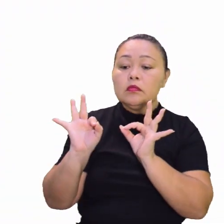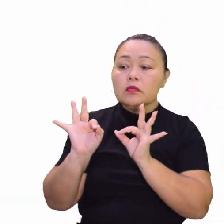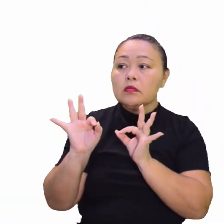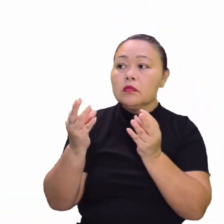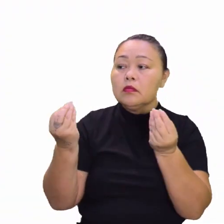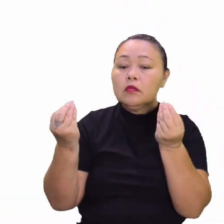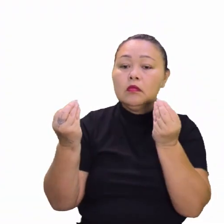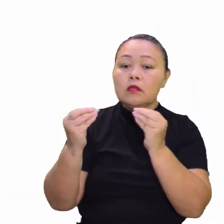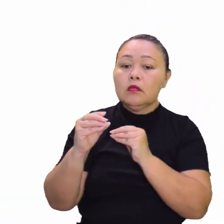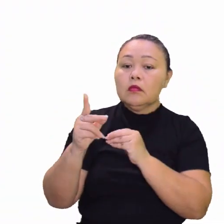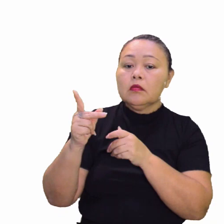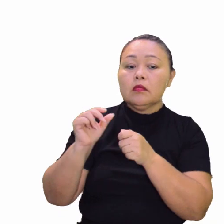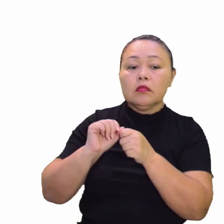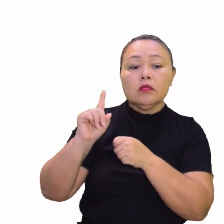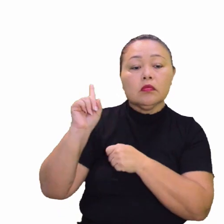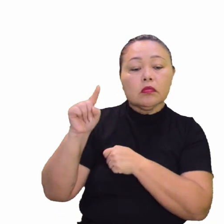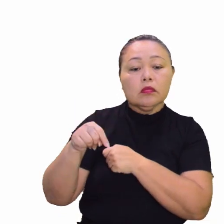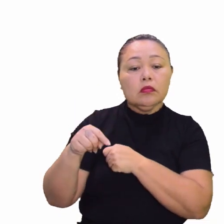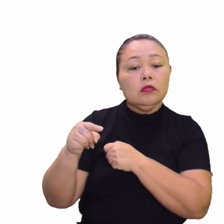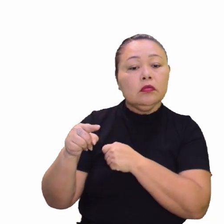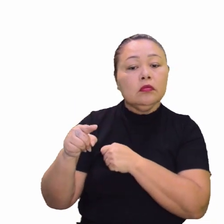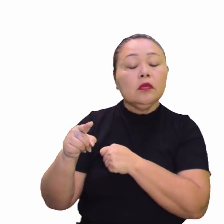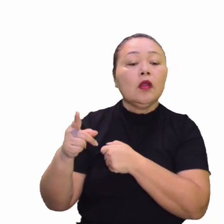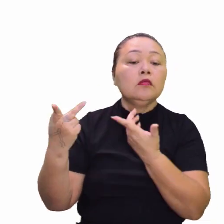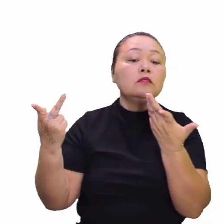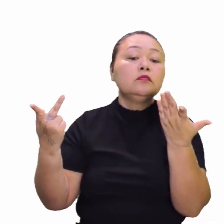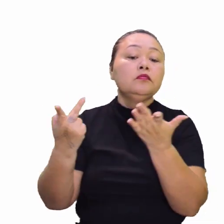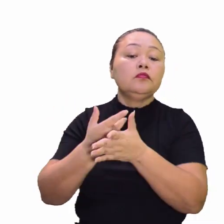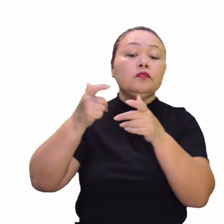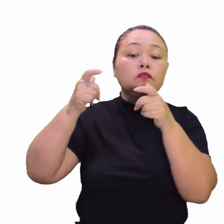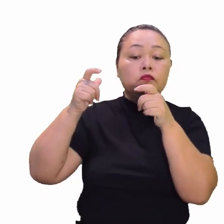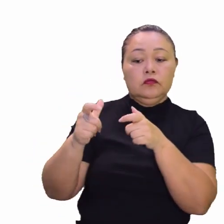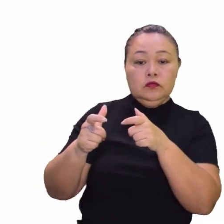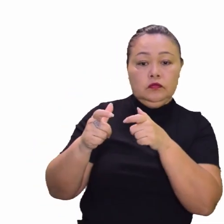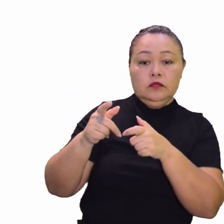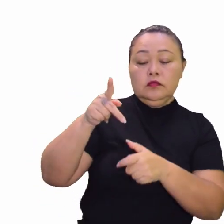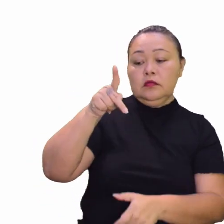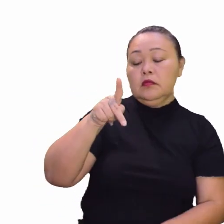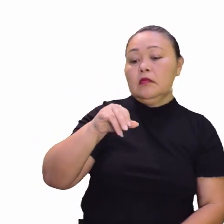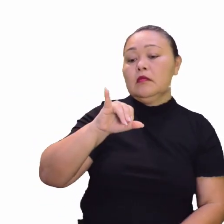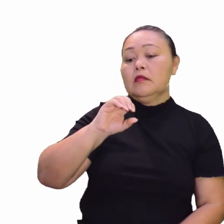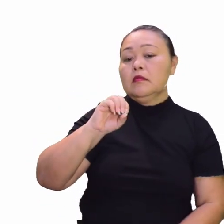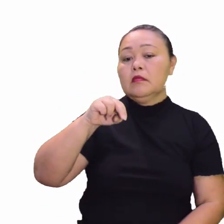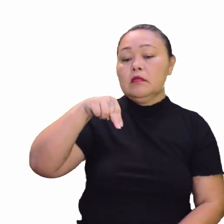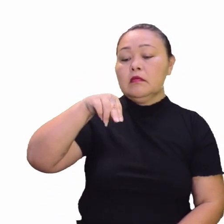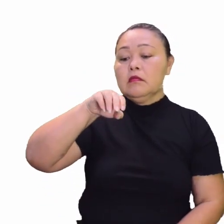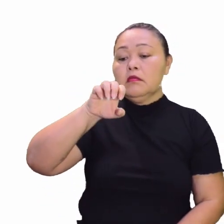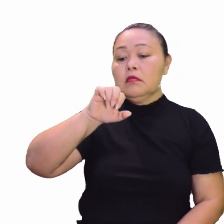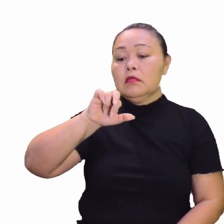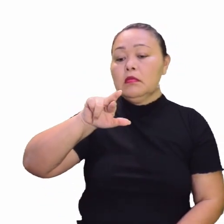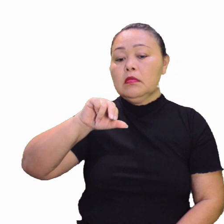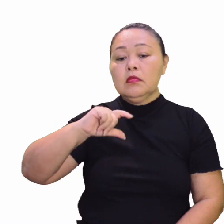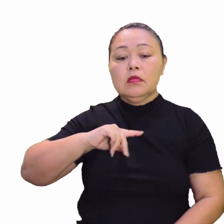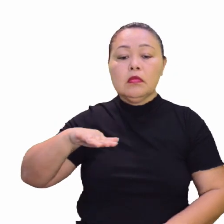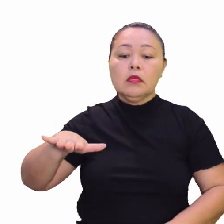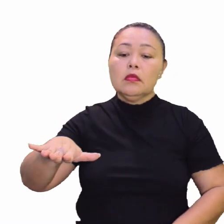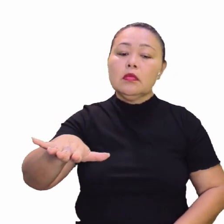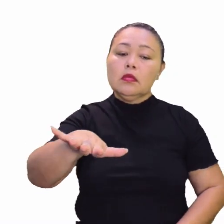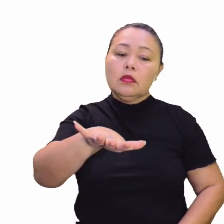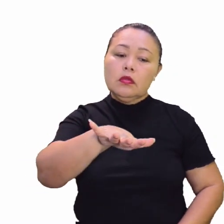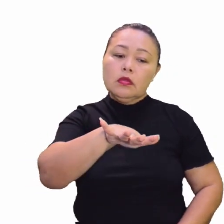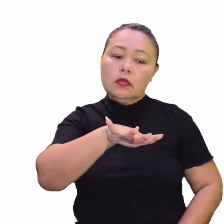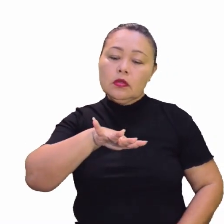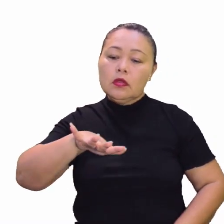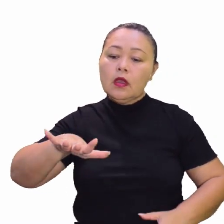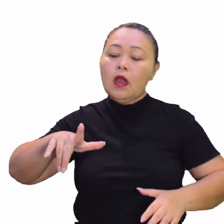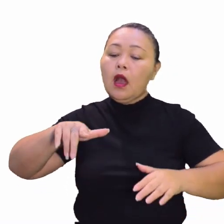Formação pioneira. Vamos lá. Então, ocorre aonde essa formação pioneira, galera? Em terrenos